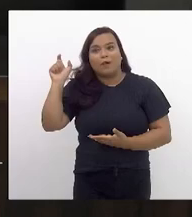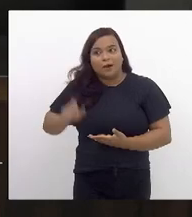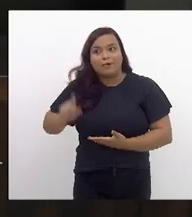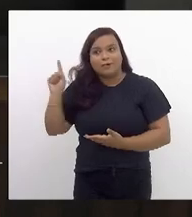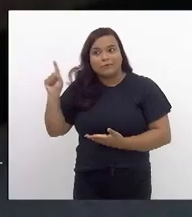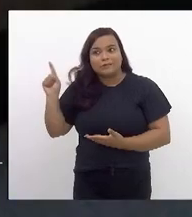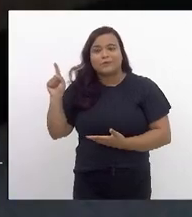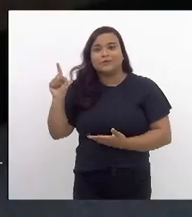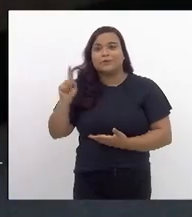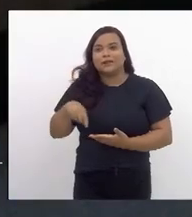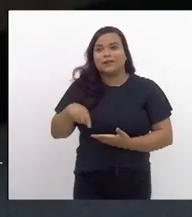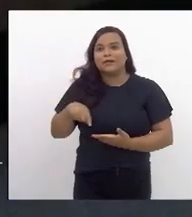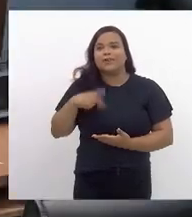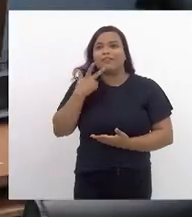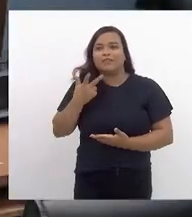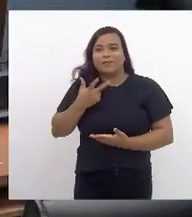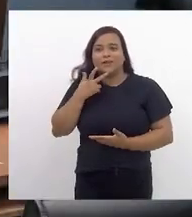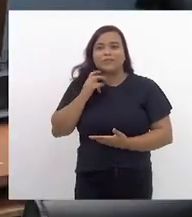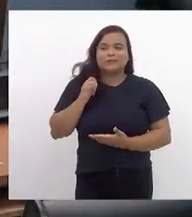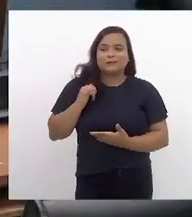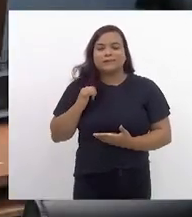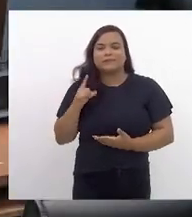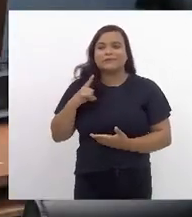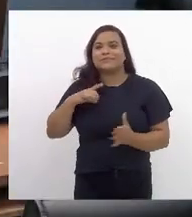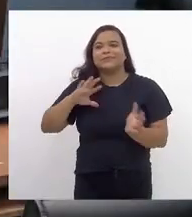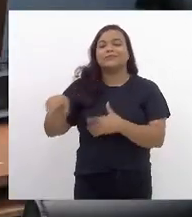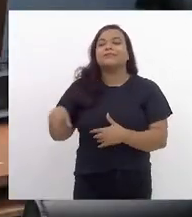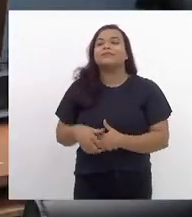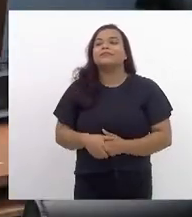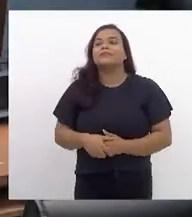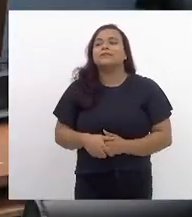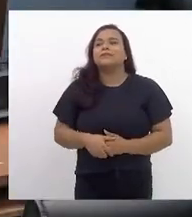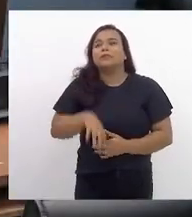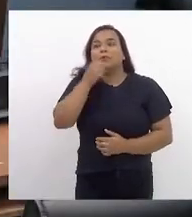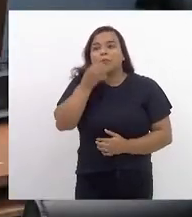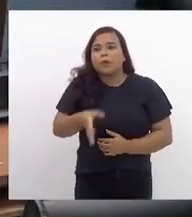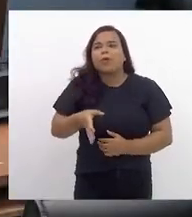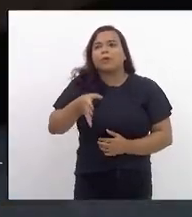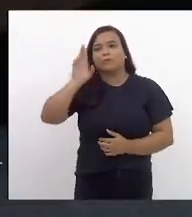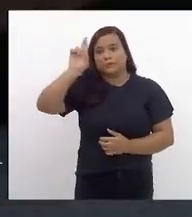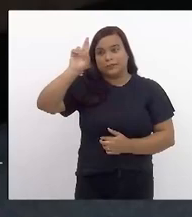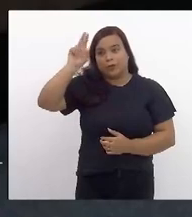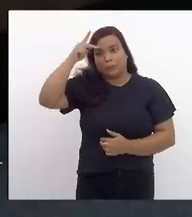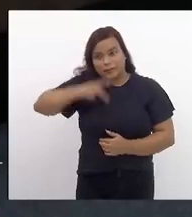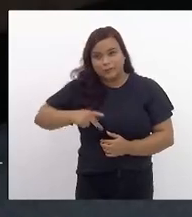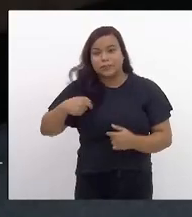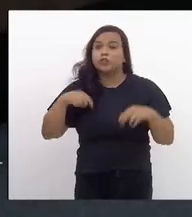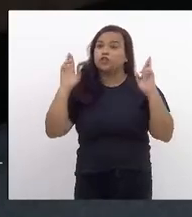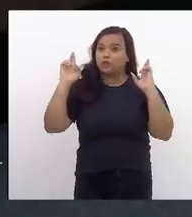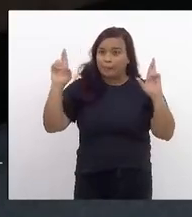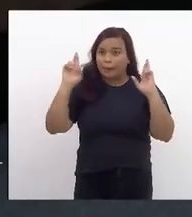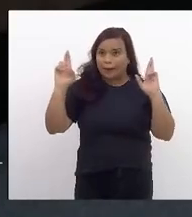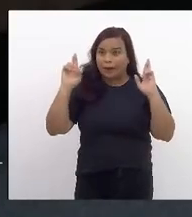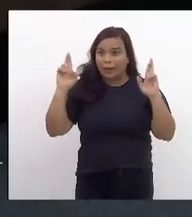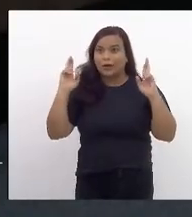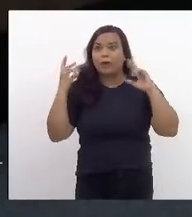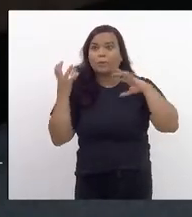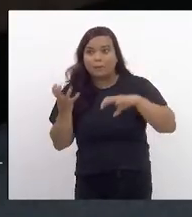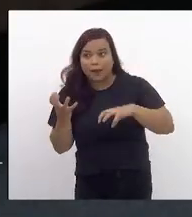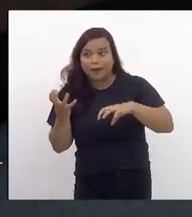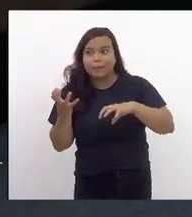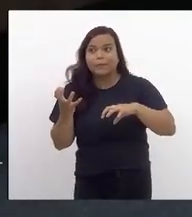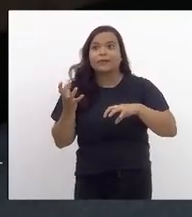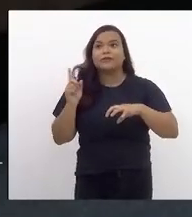Mr. President, né? Não fala isso que não. Que bom, senhor presidente. Espero que o parlamento seja